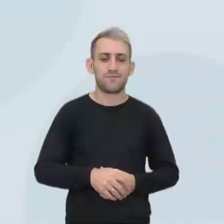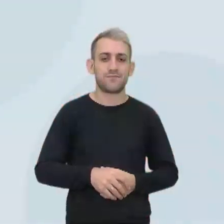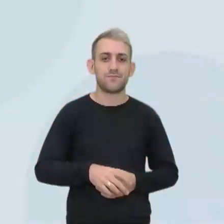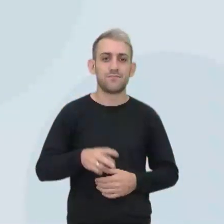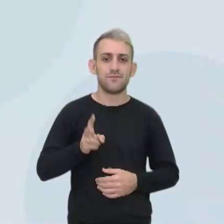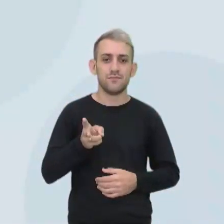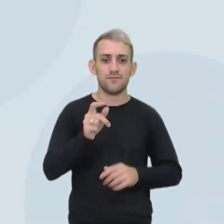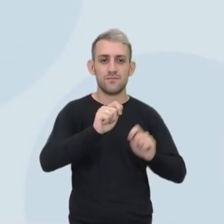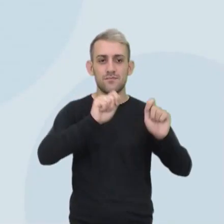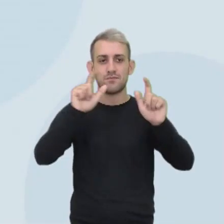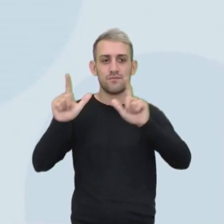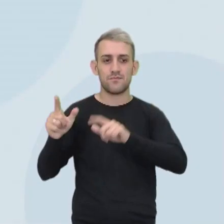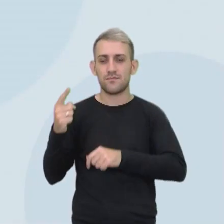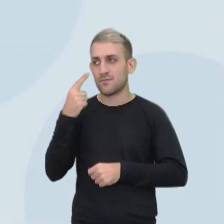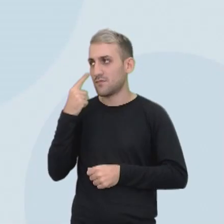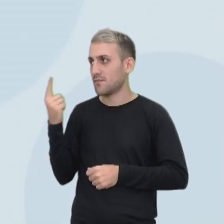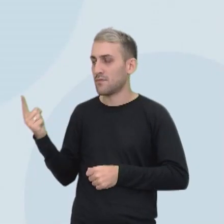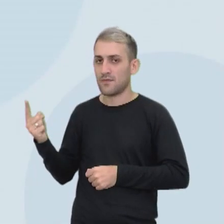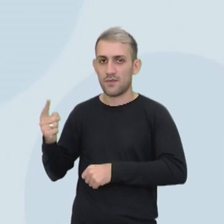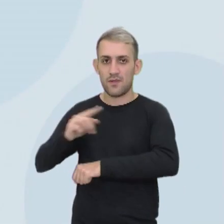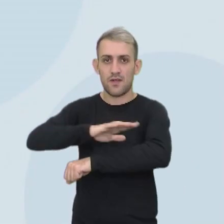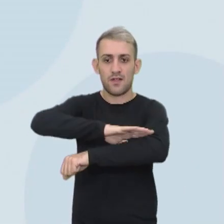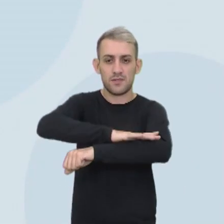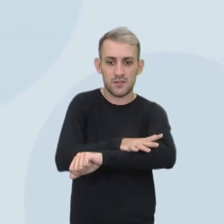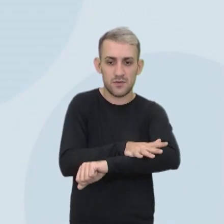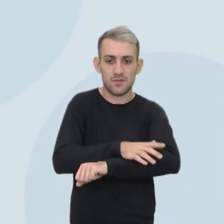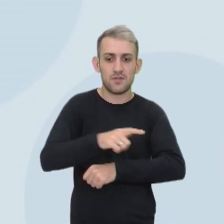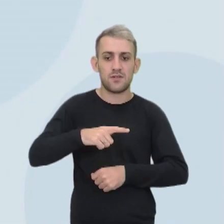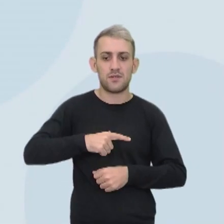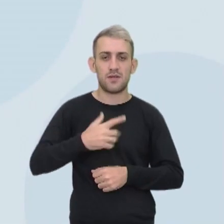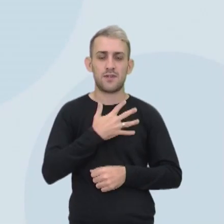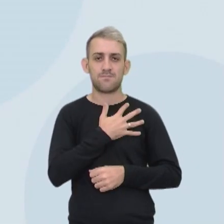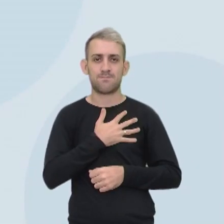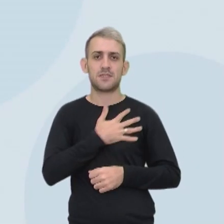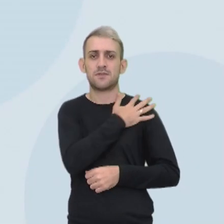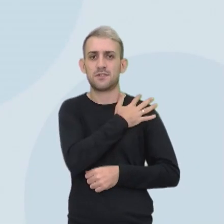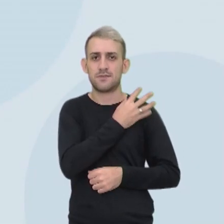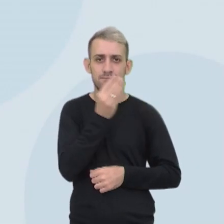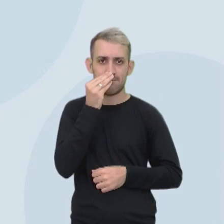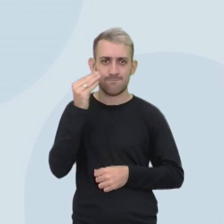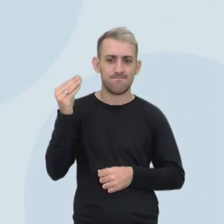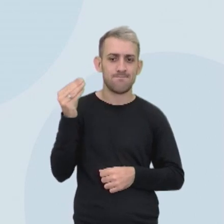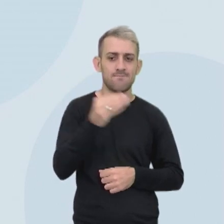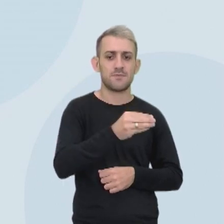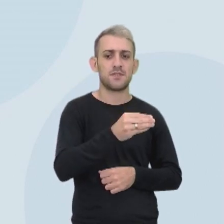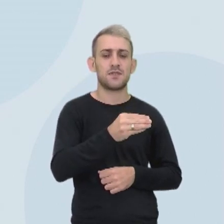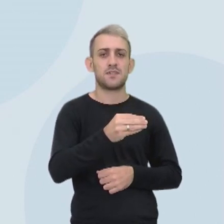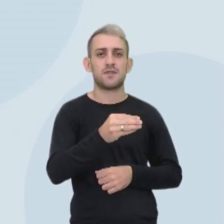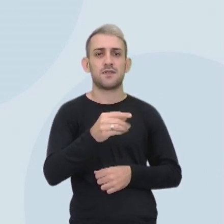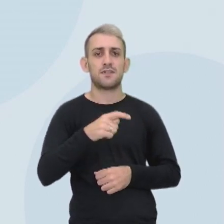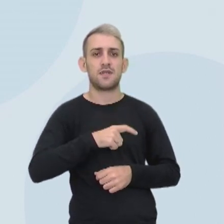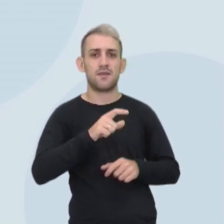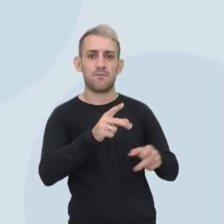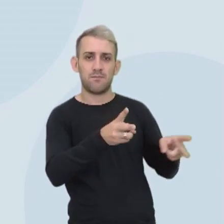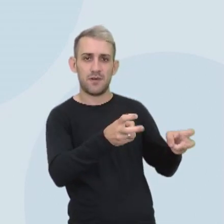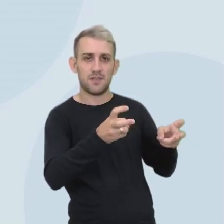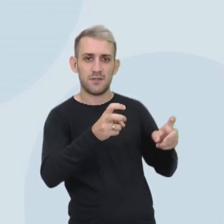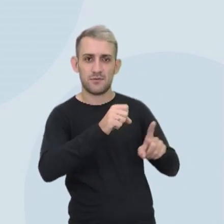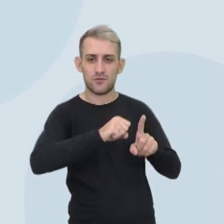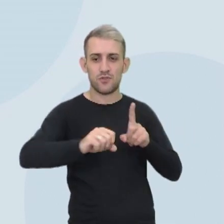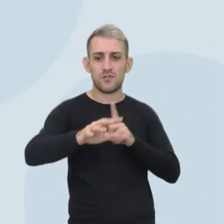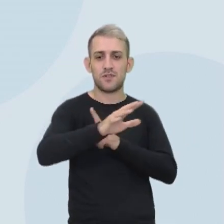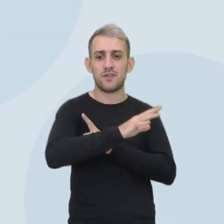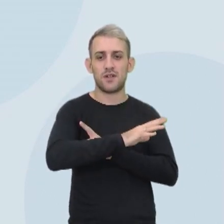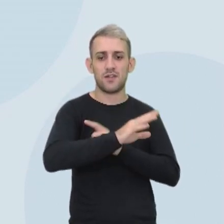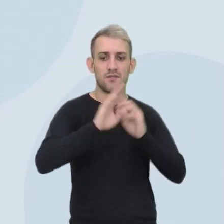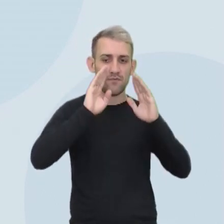na tela, racismo, né? Consiste aí no preconceito e na discriminação com base em percepções sociais